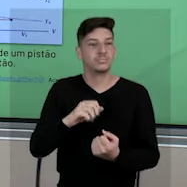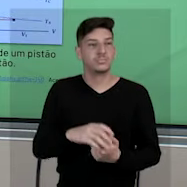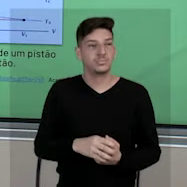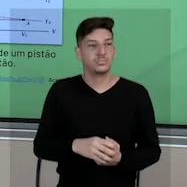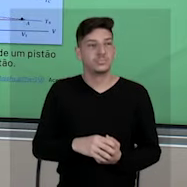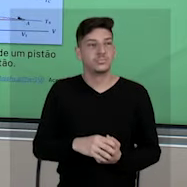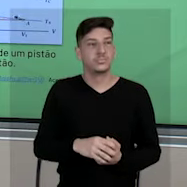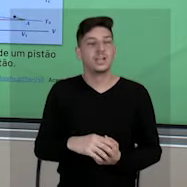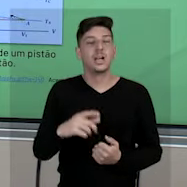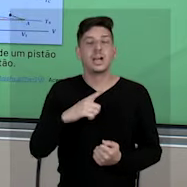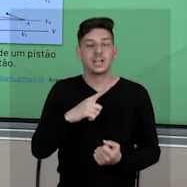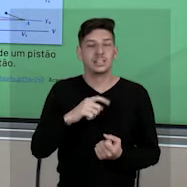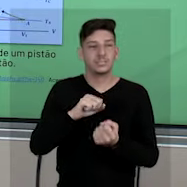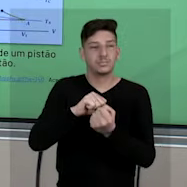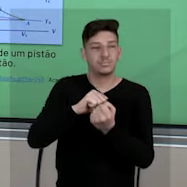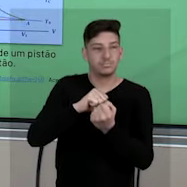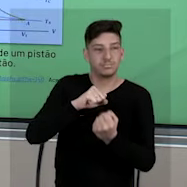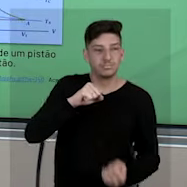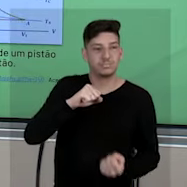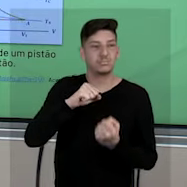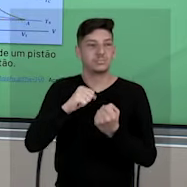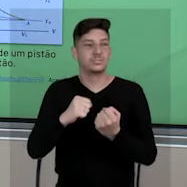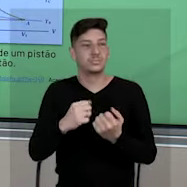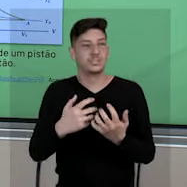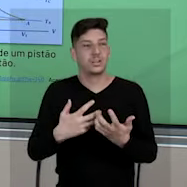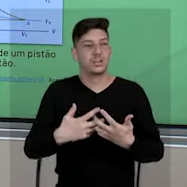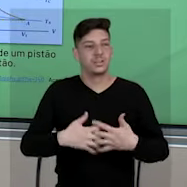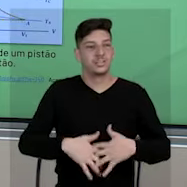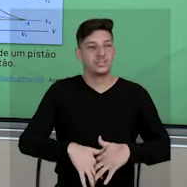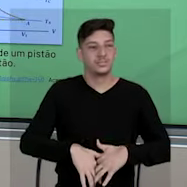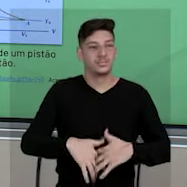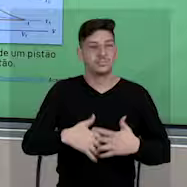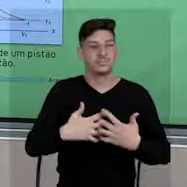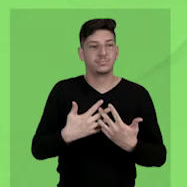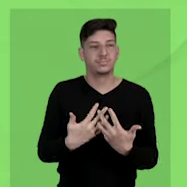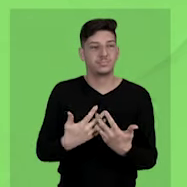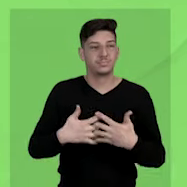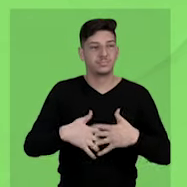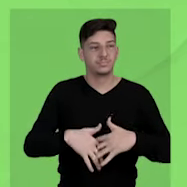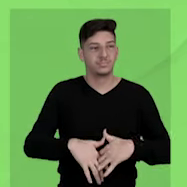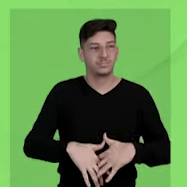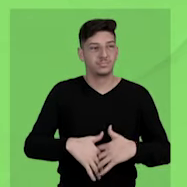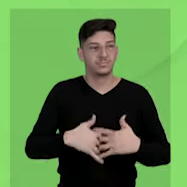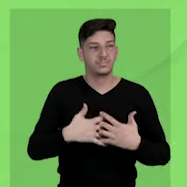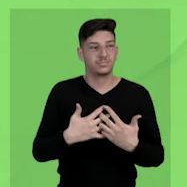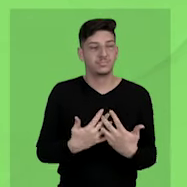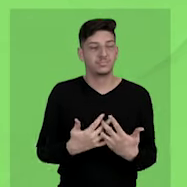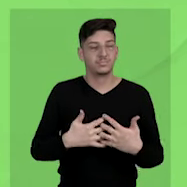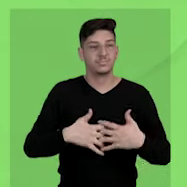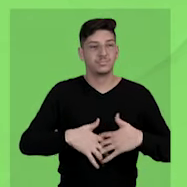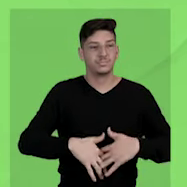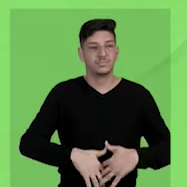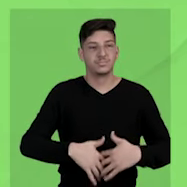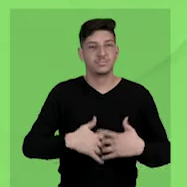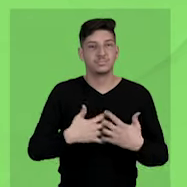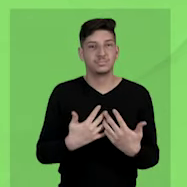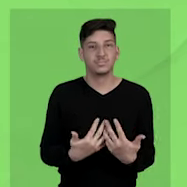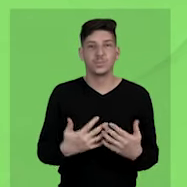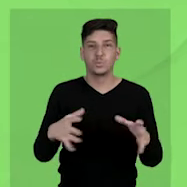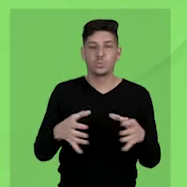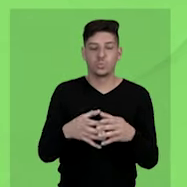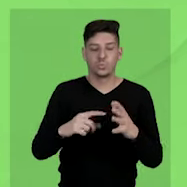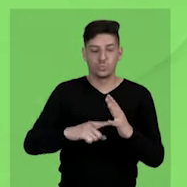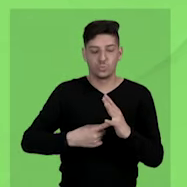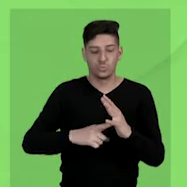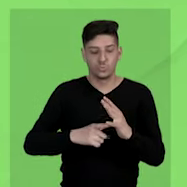que percorre né, por dentro de todos os pistões lá do carro, do conjunto, né, do motor, abaixo dos pistões. A gente vai ter